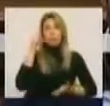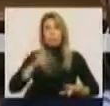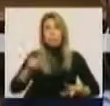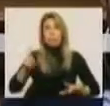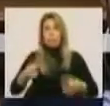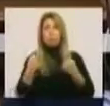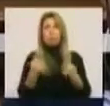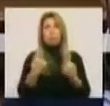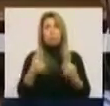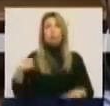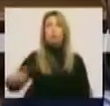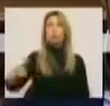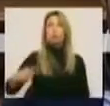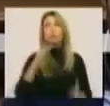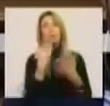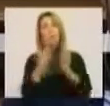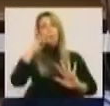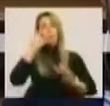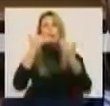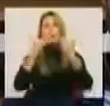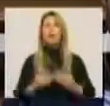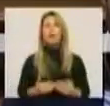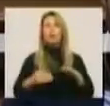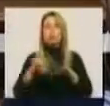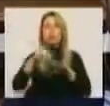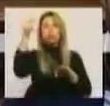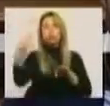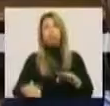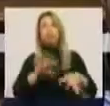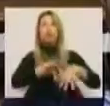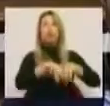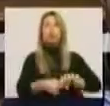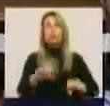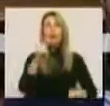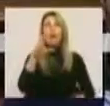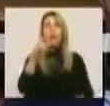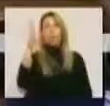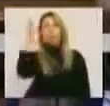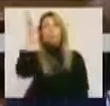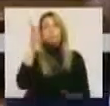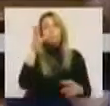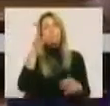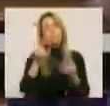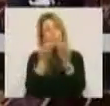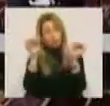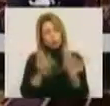minimizar estes atropelamentos e o ataque aos ecossistemas dos animais. Obrigada.